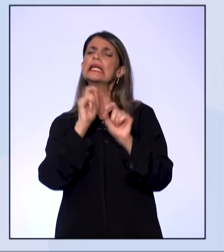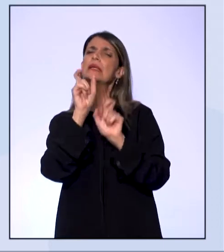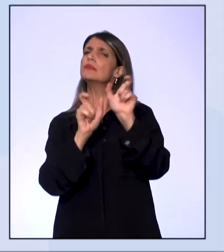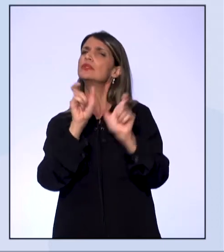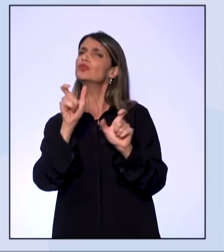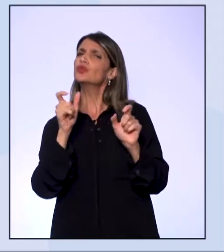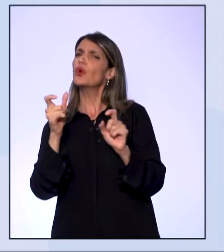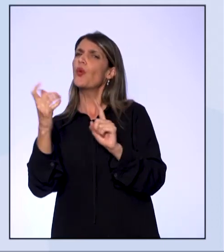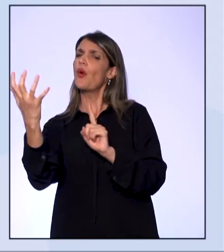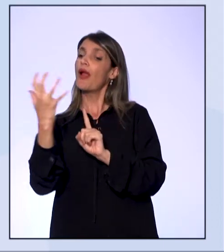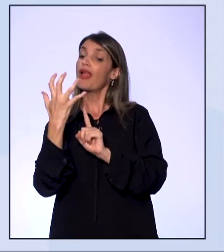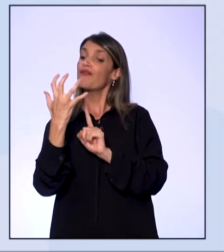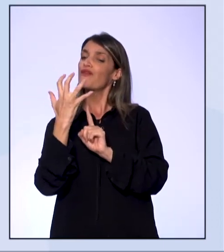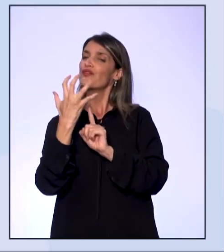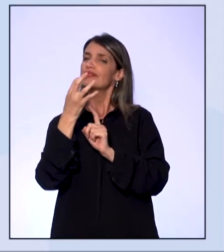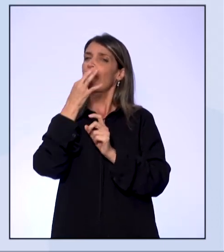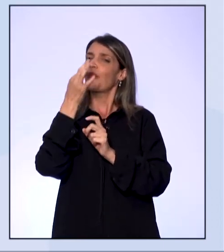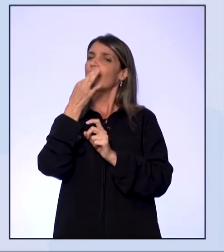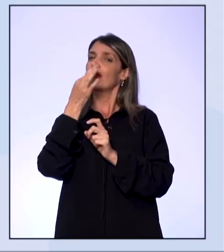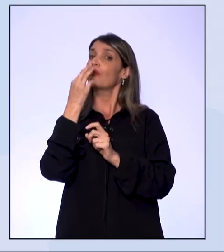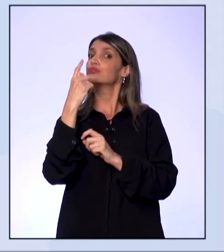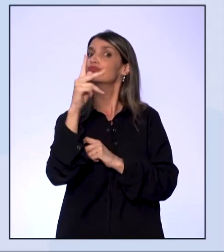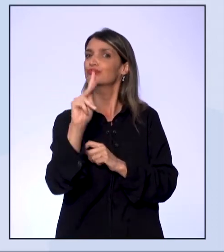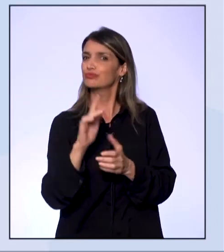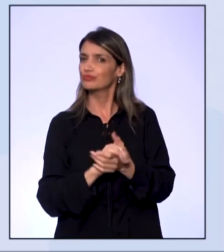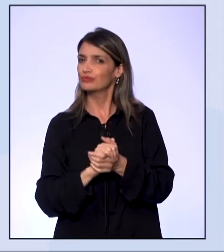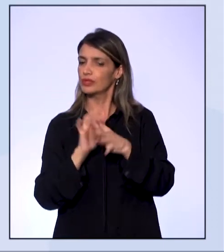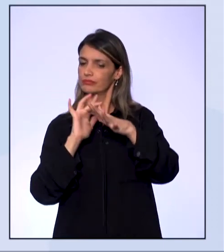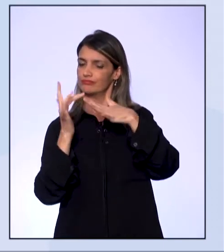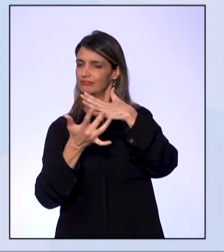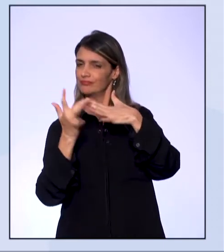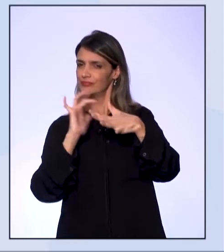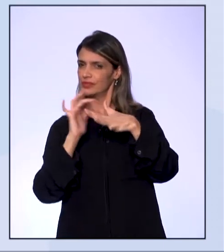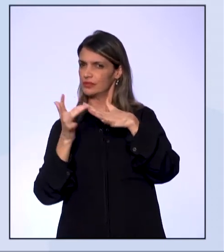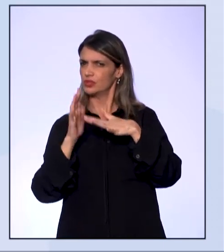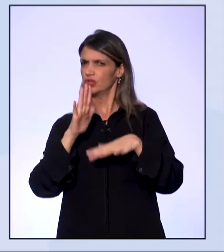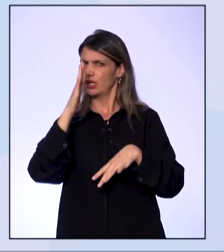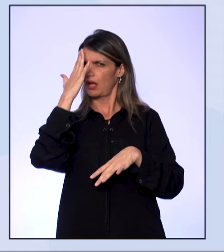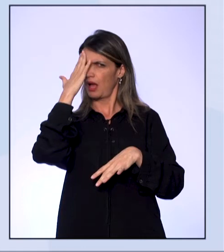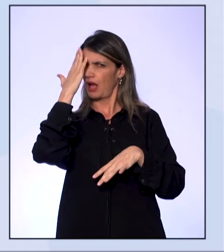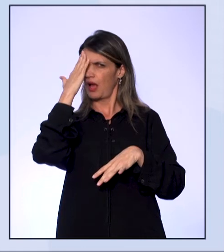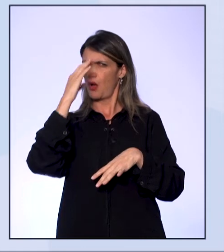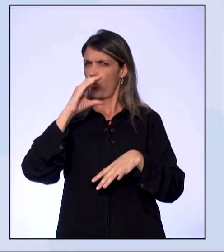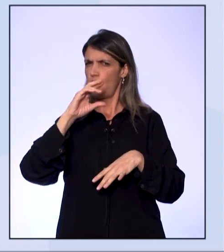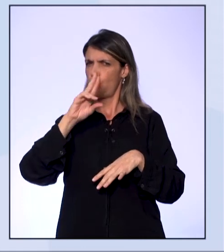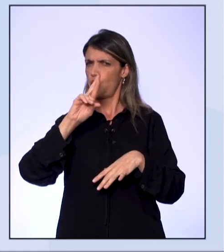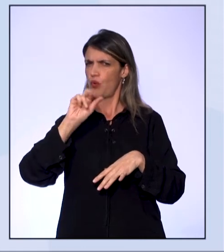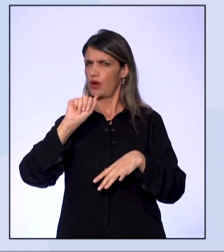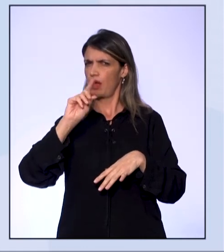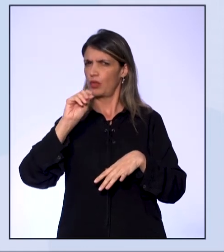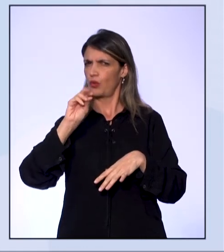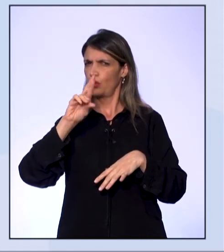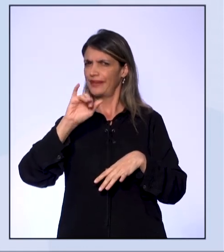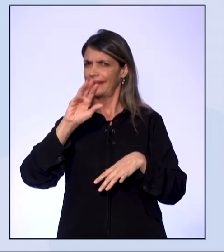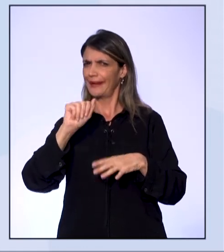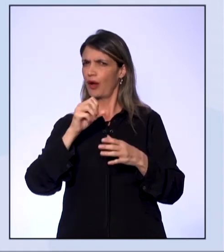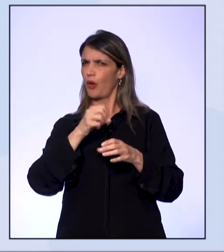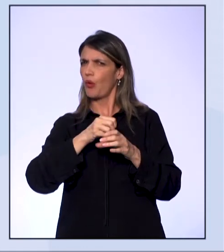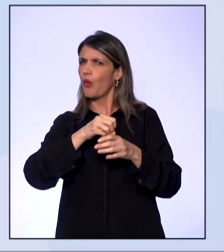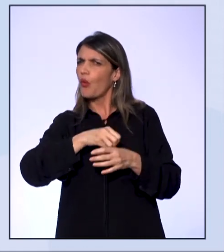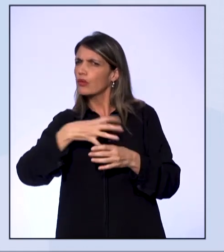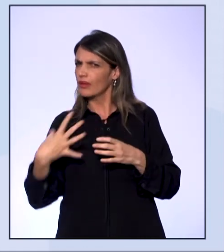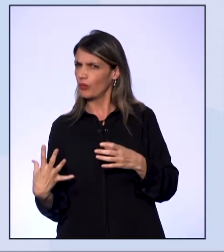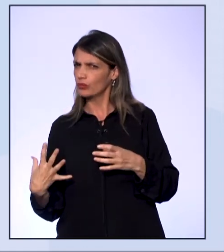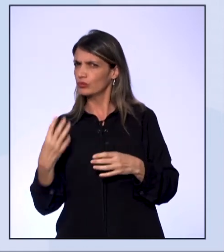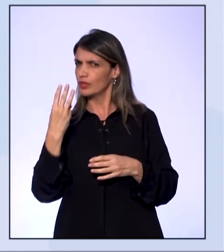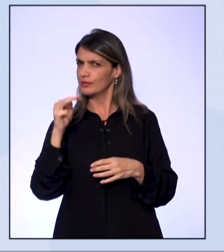que influenciam sua opinião no universo digital? Já ouviu falar em curadoria de conteúdo? 3 minutos